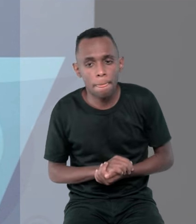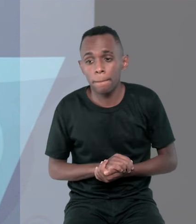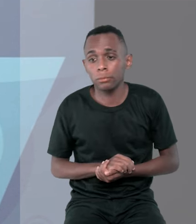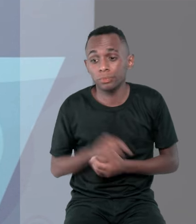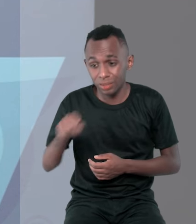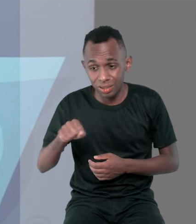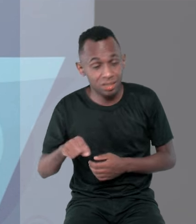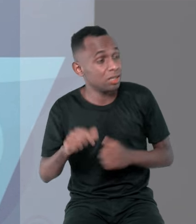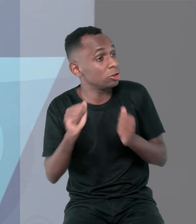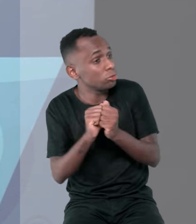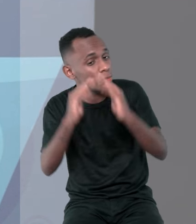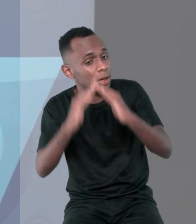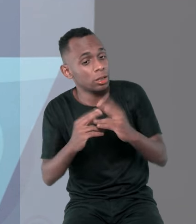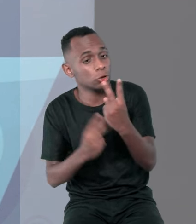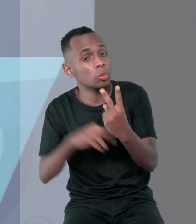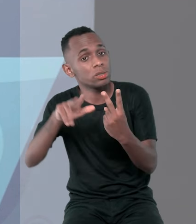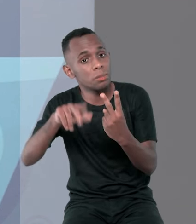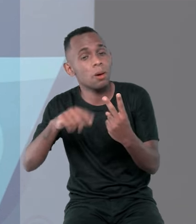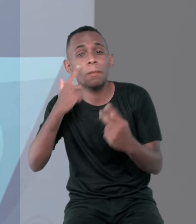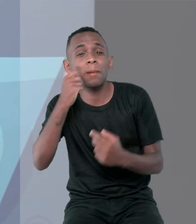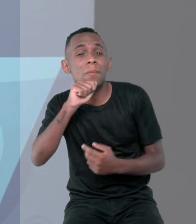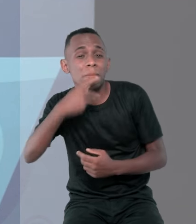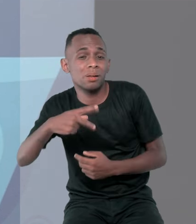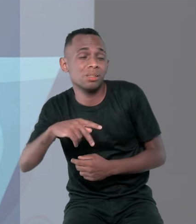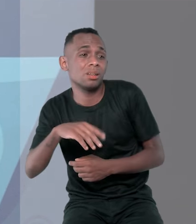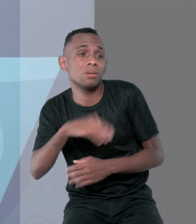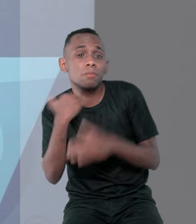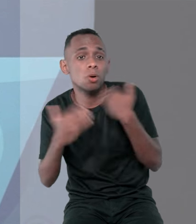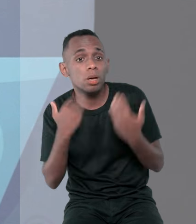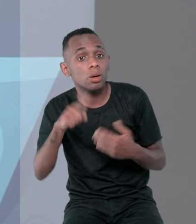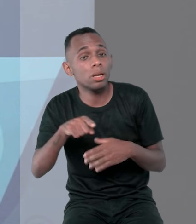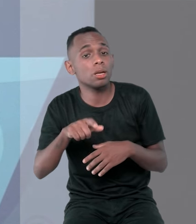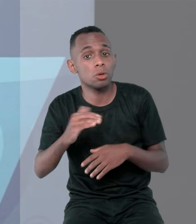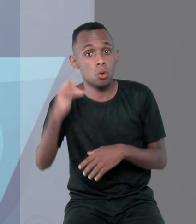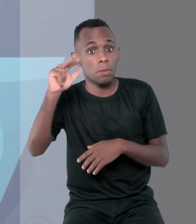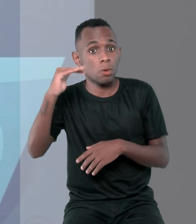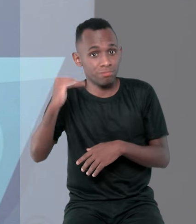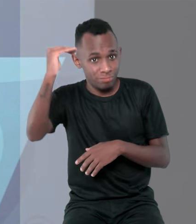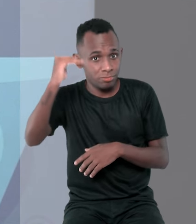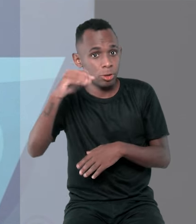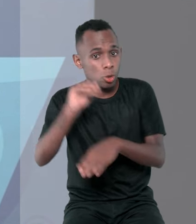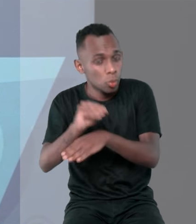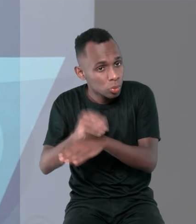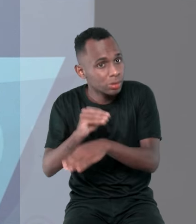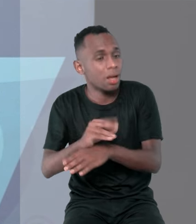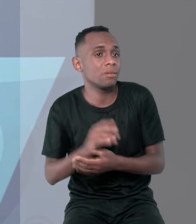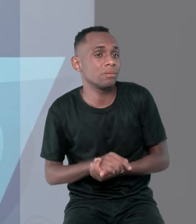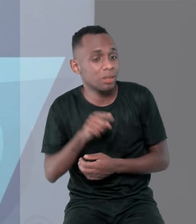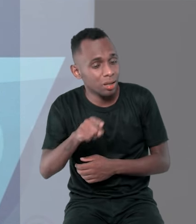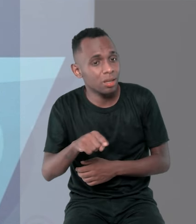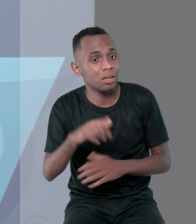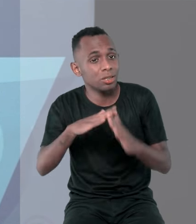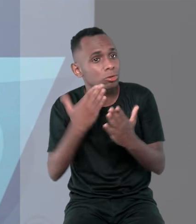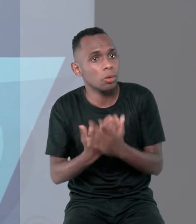Peterson morava com 2 irmãos. Os pais morreram. E quem sustentava a casa era o mais velho. Peterson ainda estava na escola